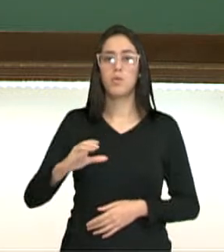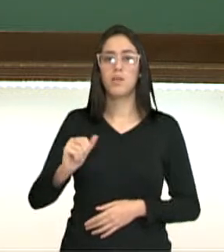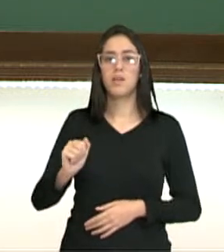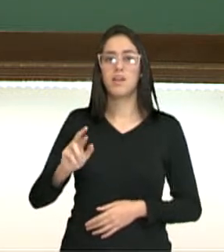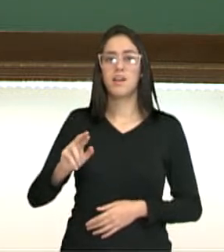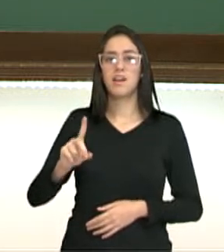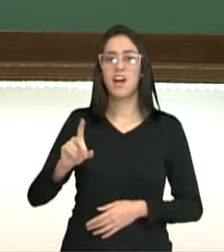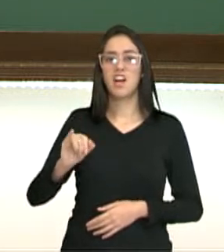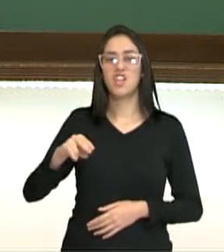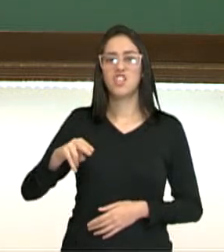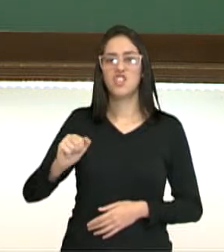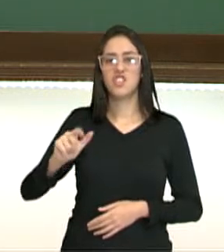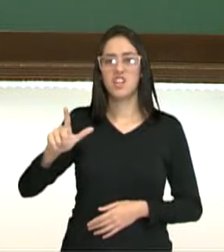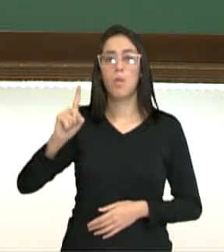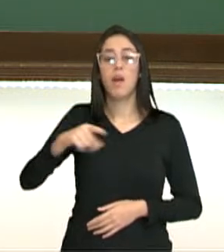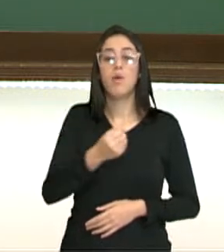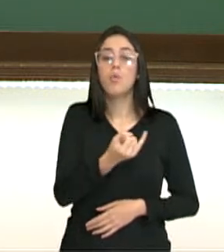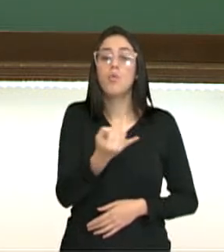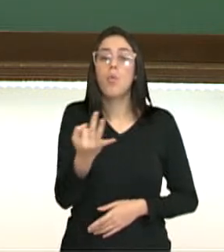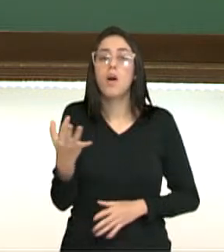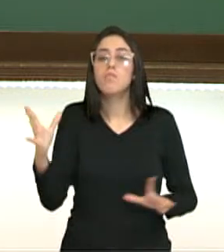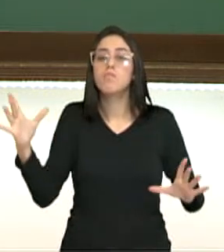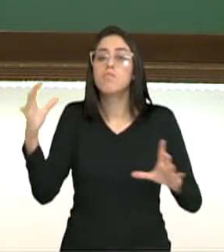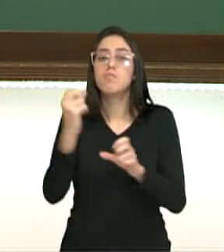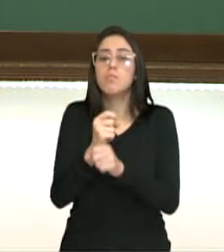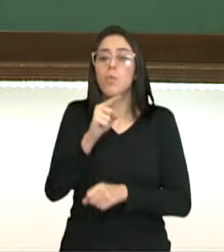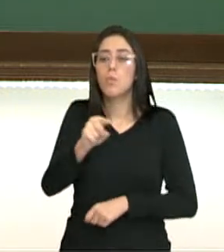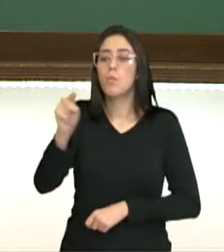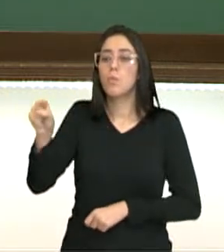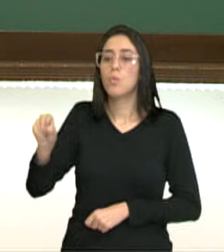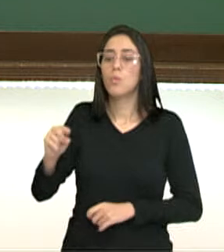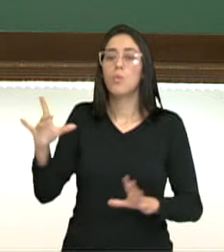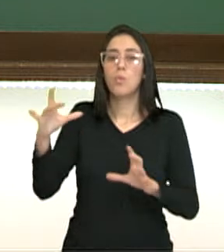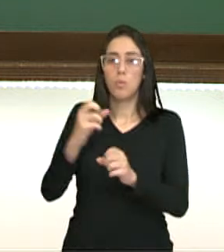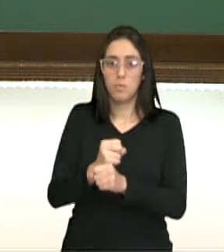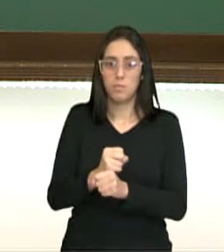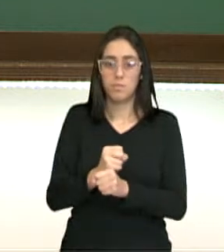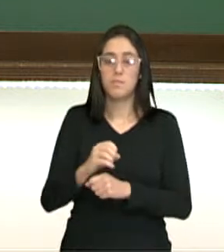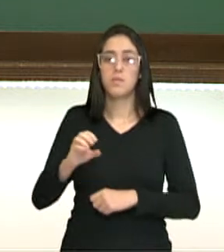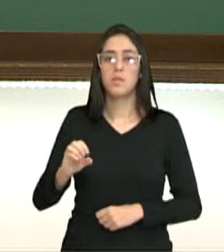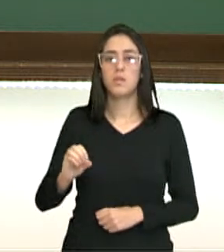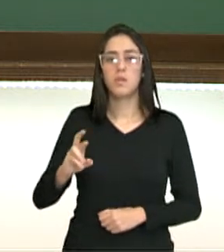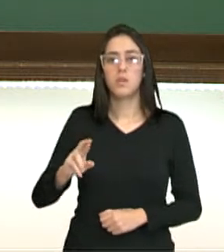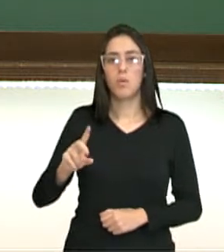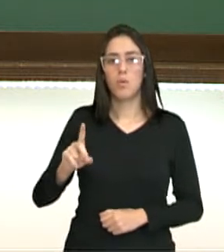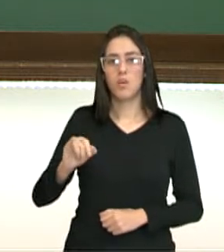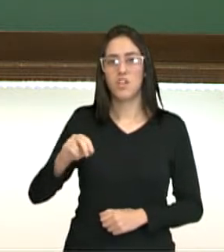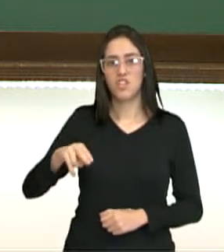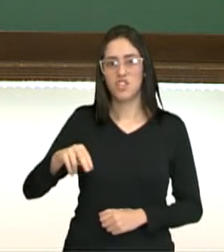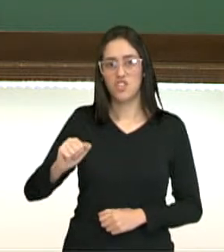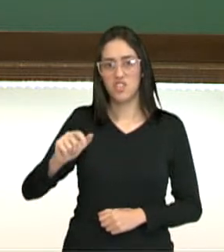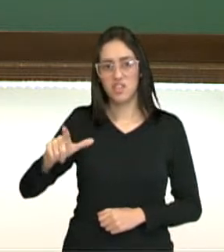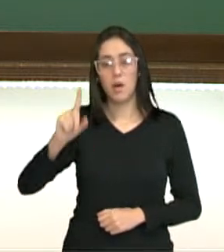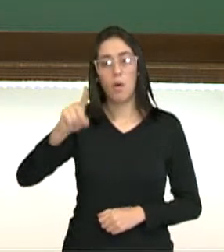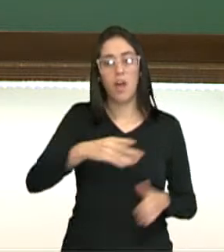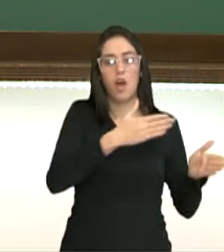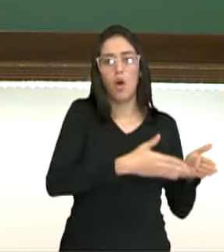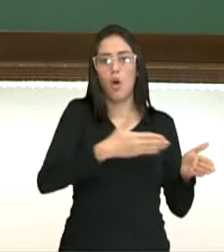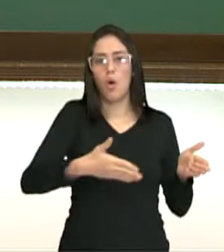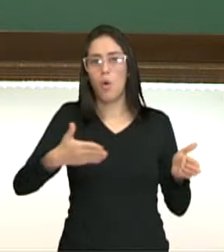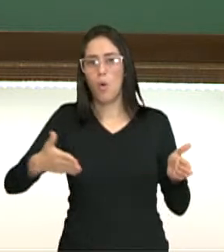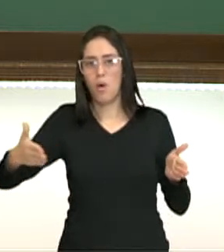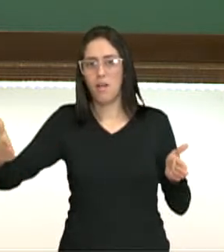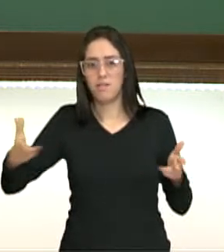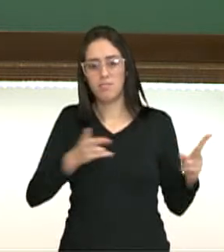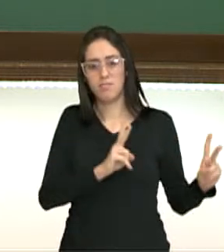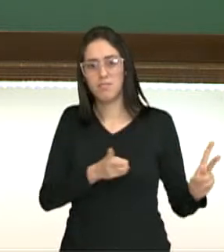o quê? Quantidade. Enquanto os ordinais representam uma ordem, uma ordenação,